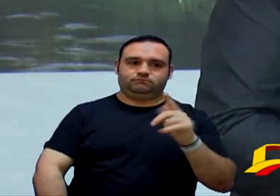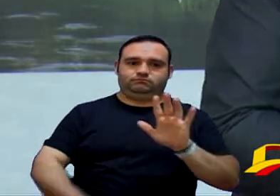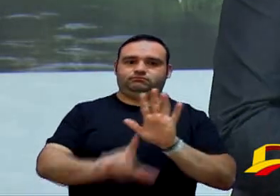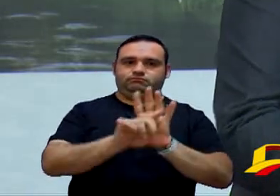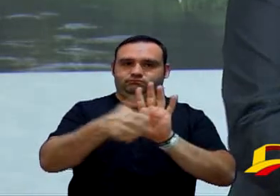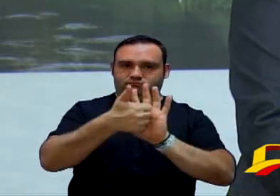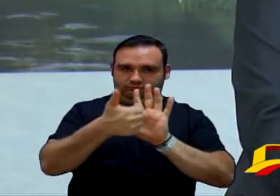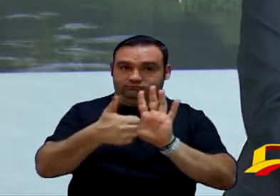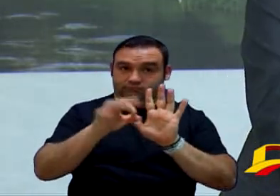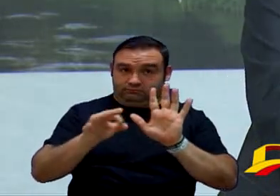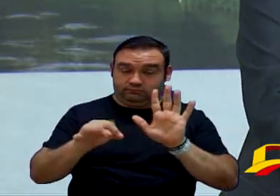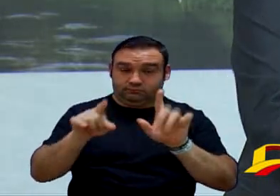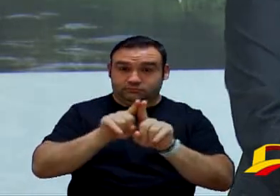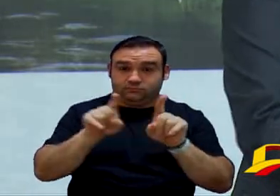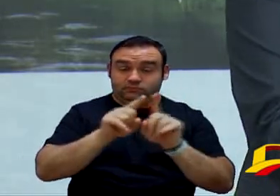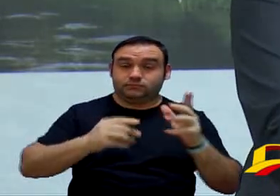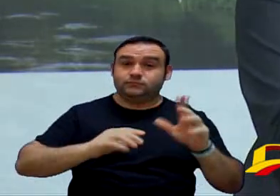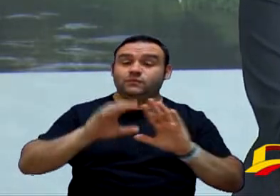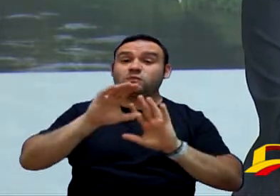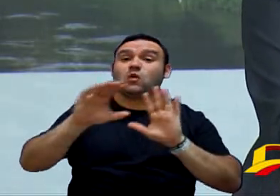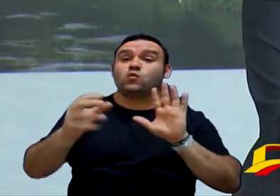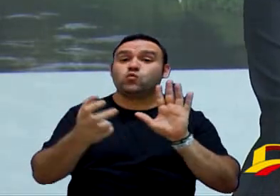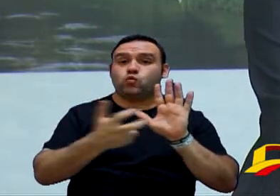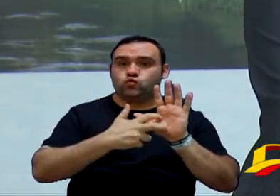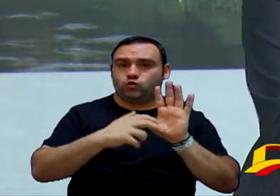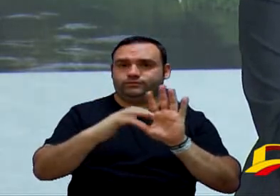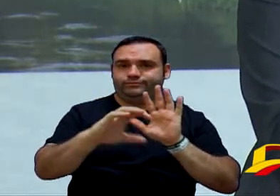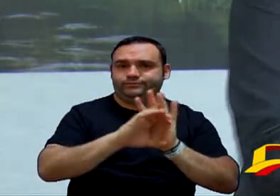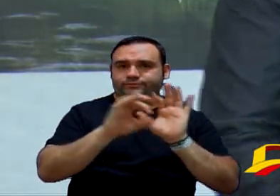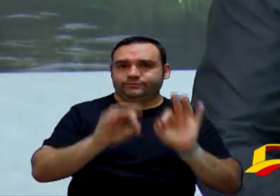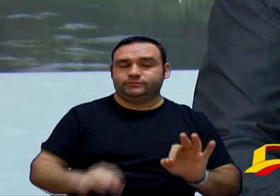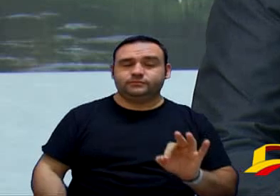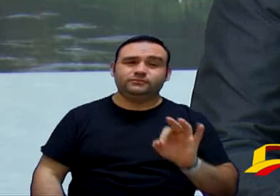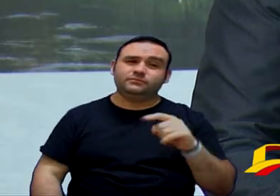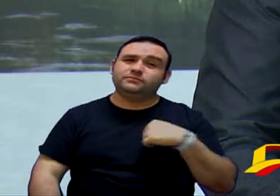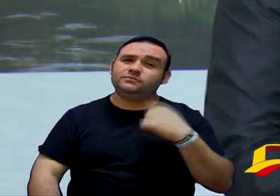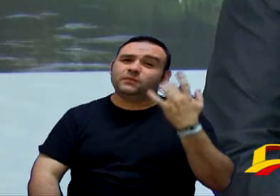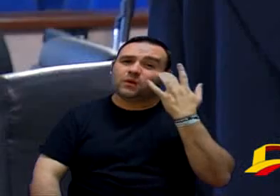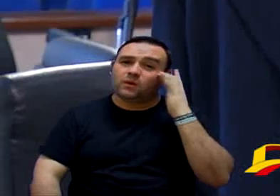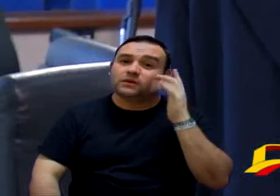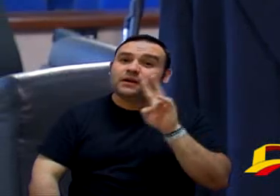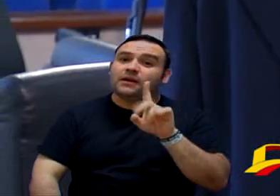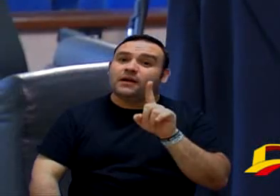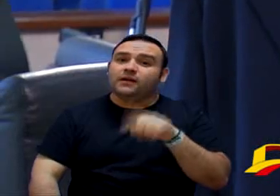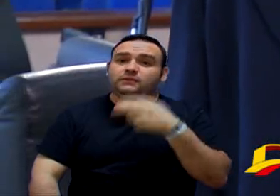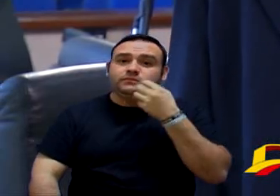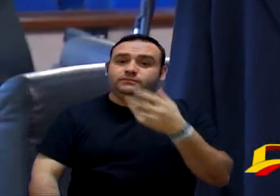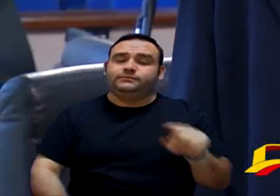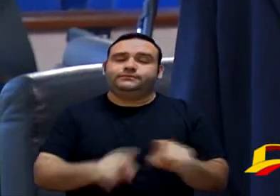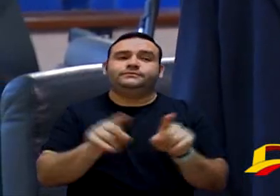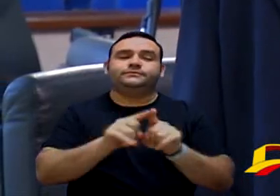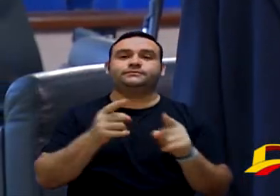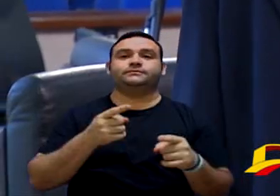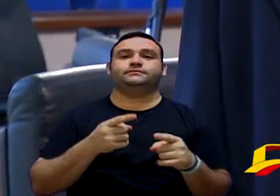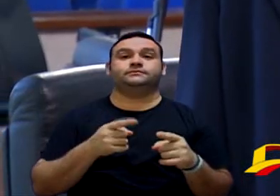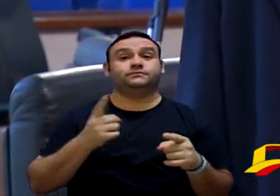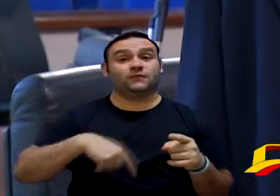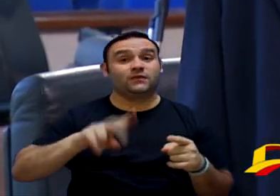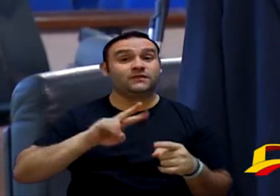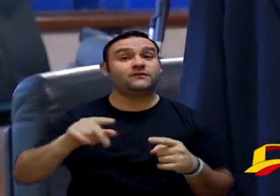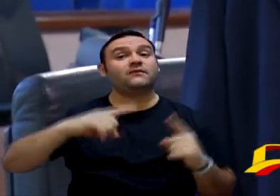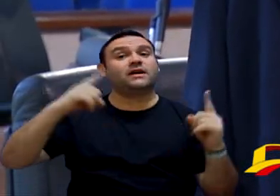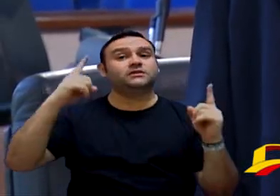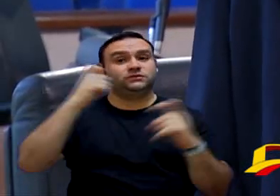ele está dessa forma constitucional é eu acho que que era interessante vamos